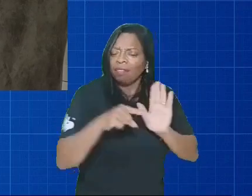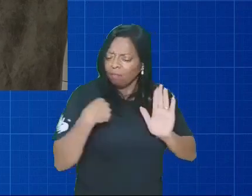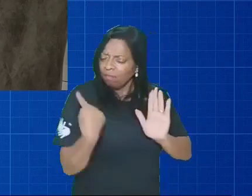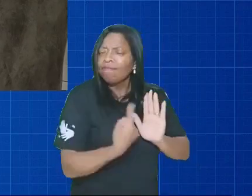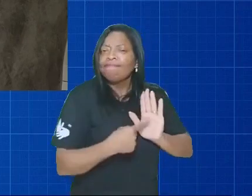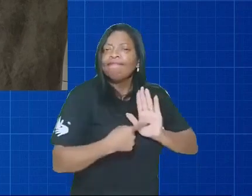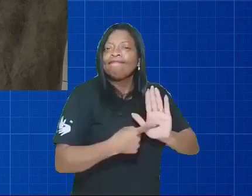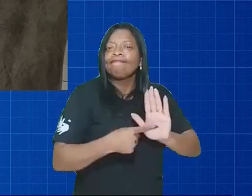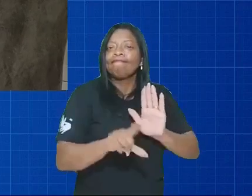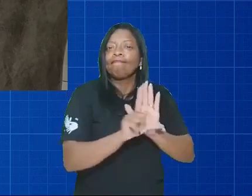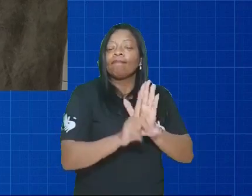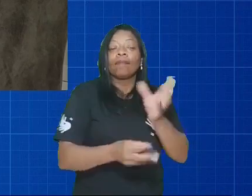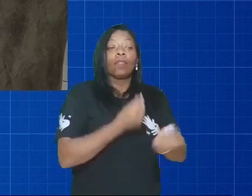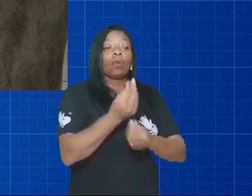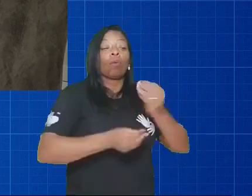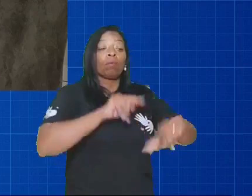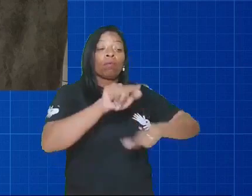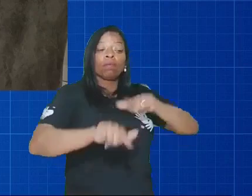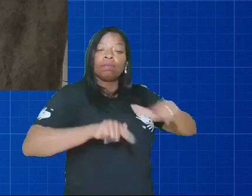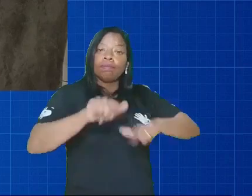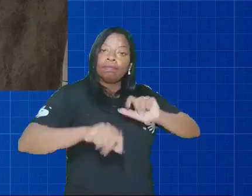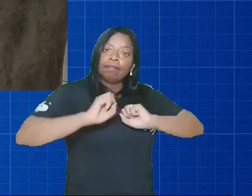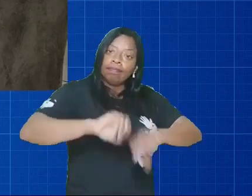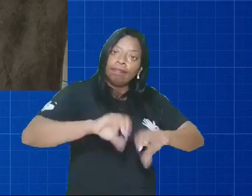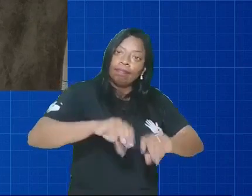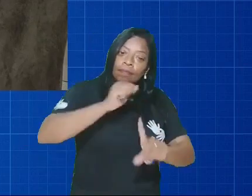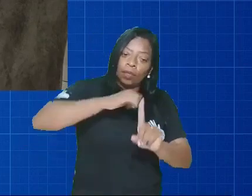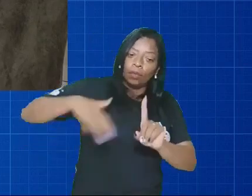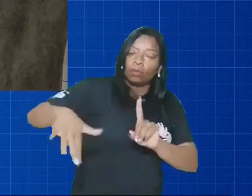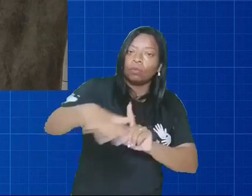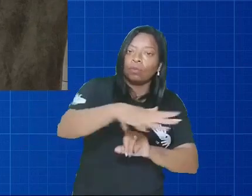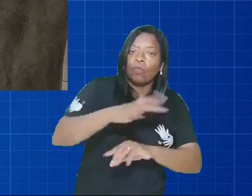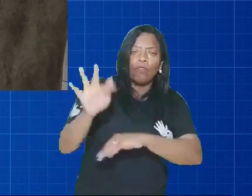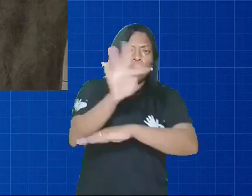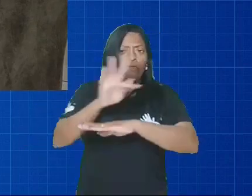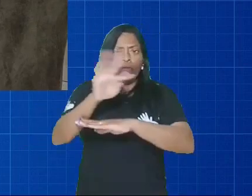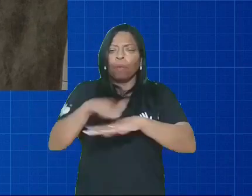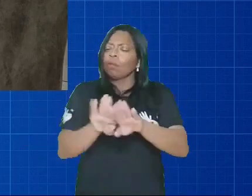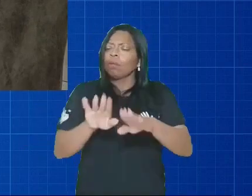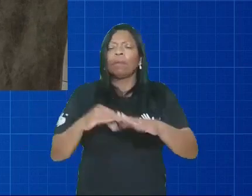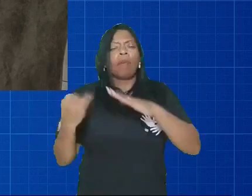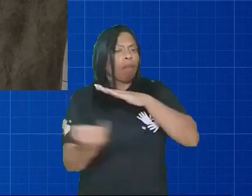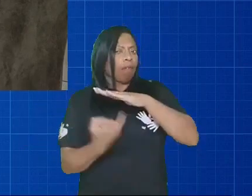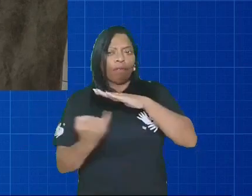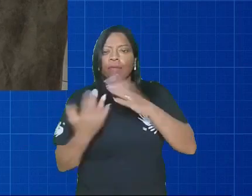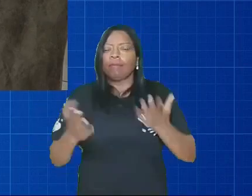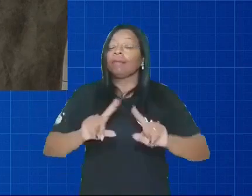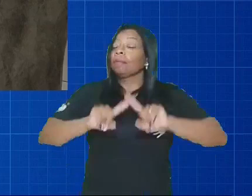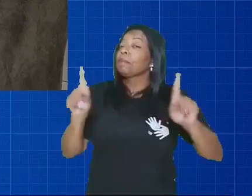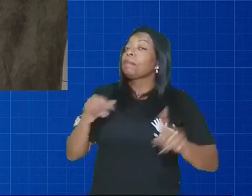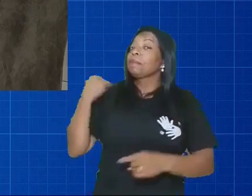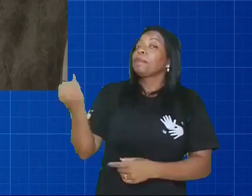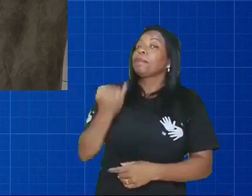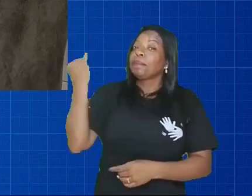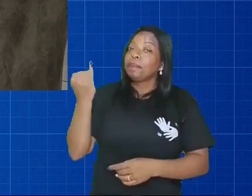ambiental, como trabalhar a educação ambiental formal, né, até mesmo a informal, os projetos que chegam até a gente, né? Então a gente consegue fazer